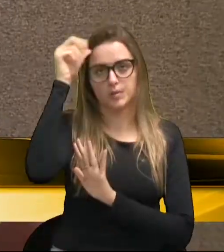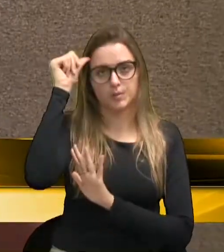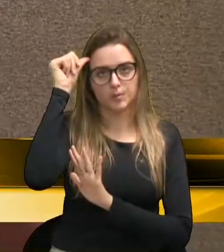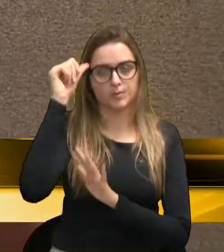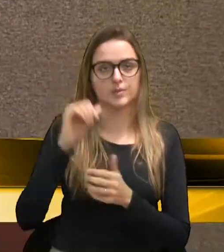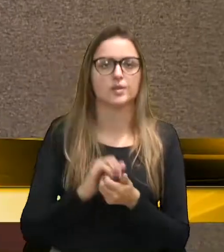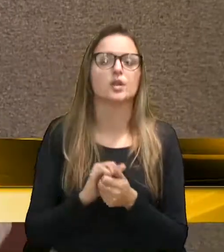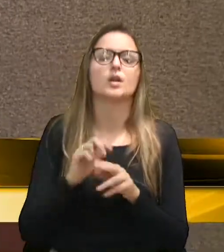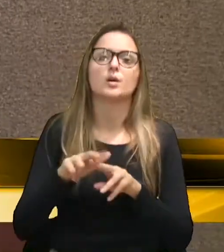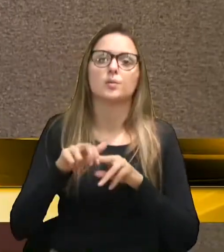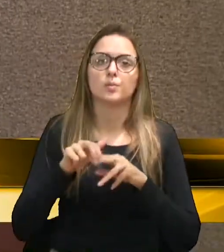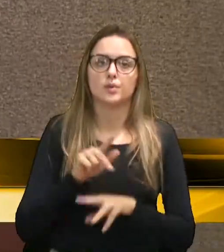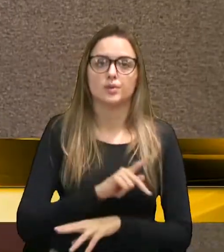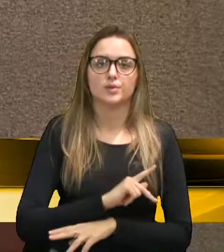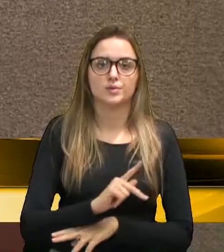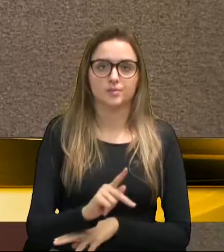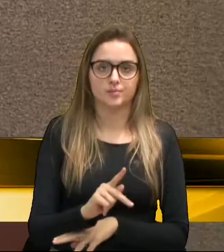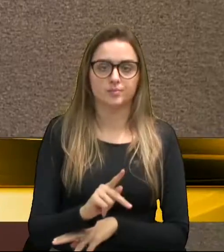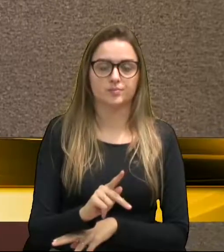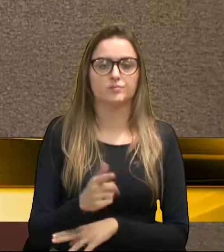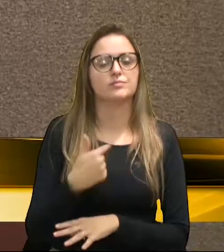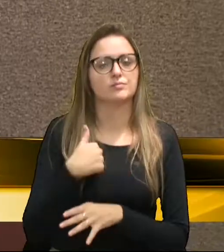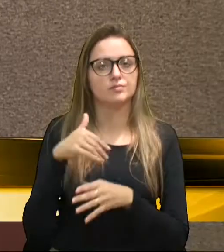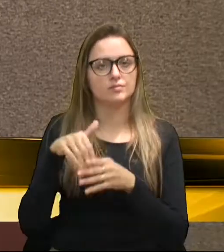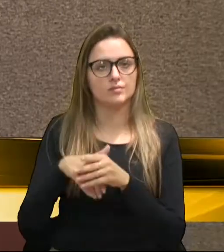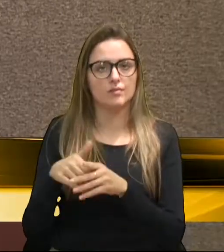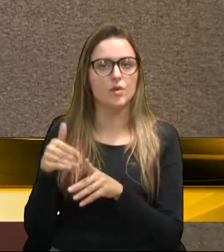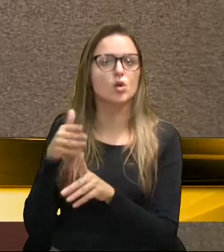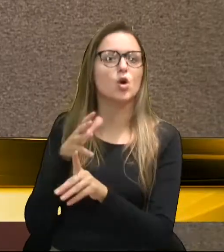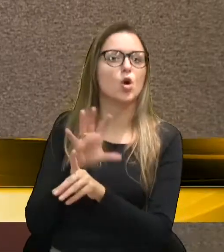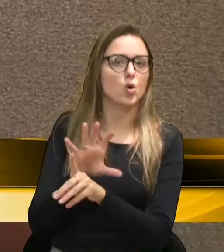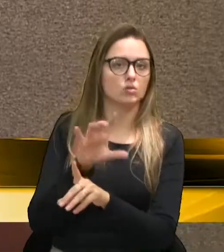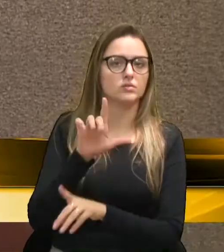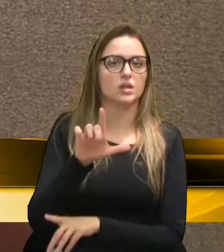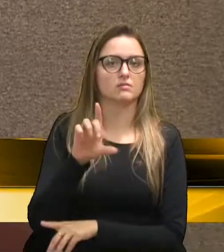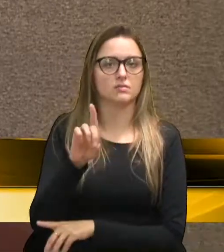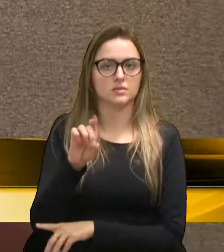Então, senhor presidente, eu votarei contra esta LDO,